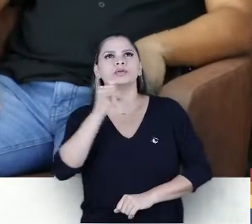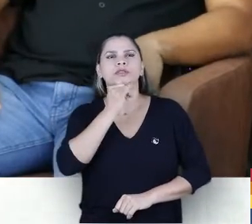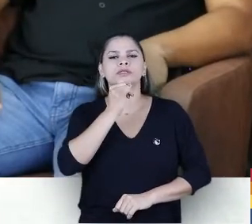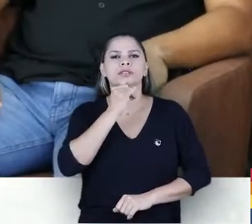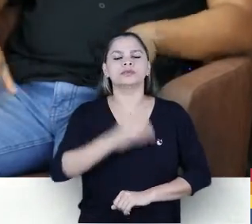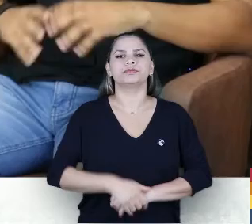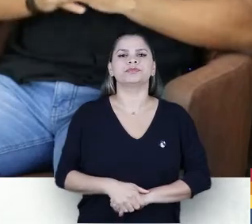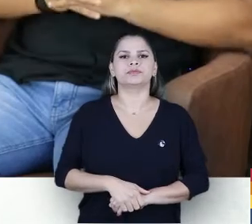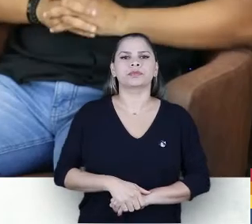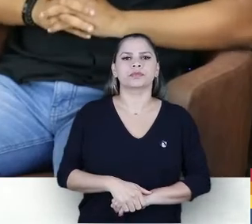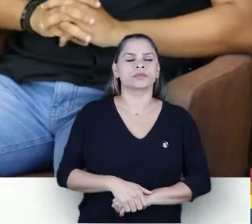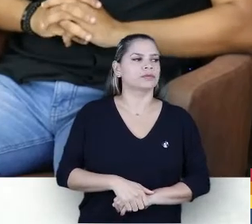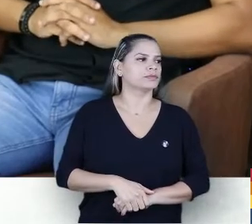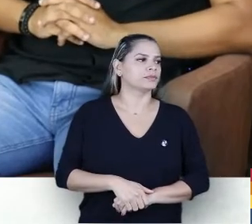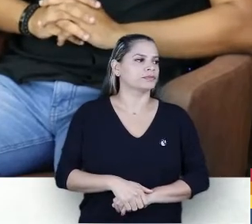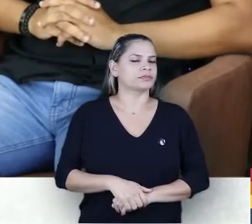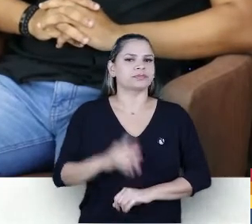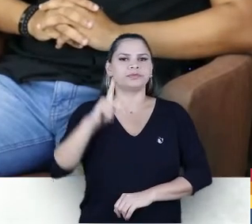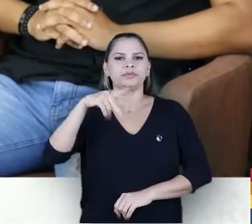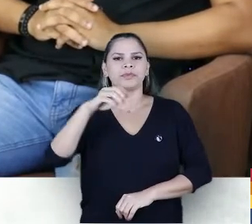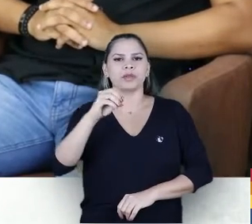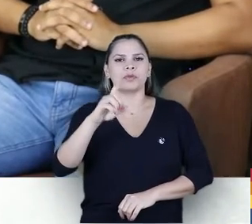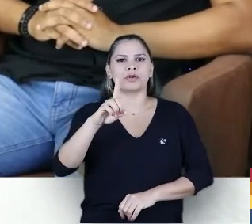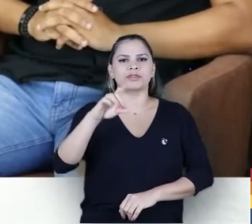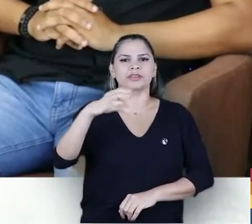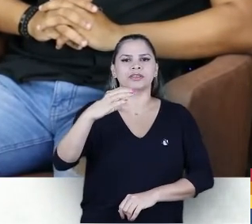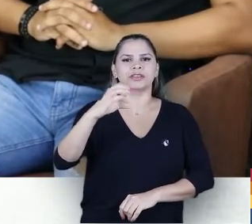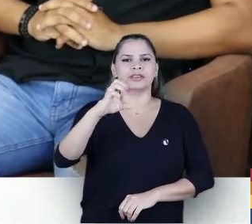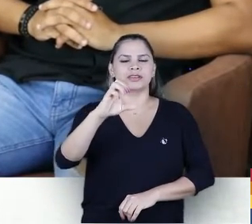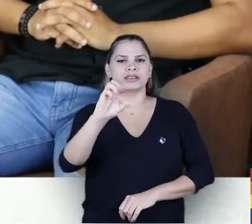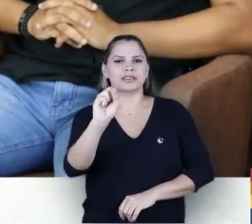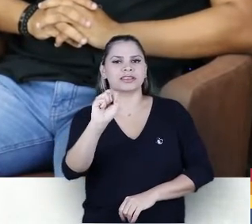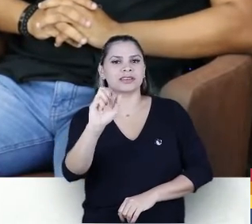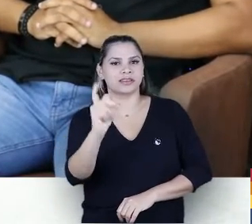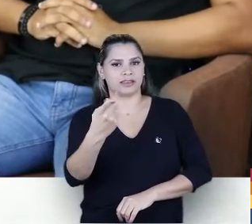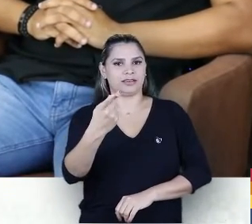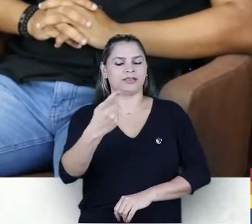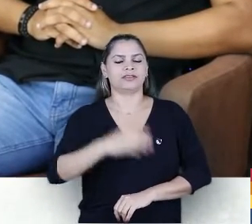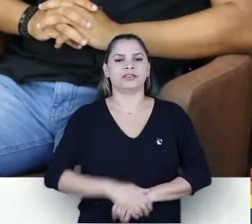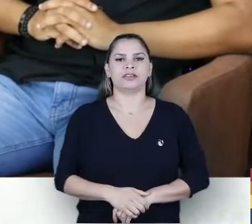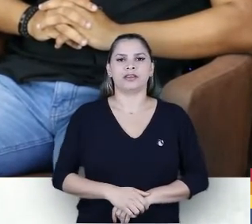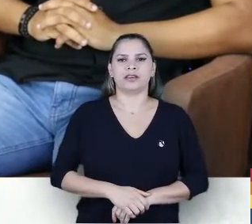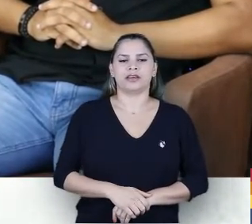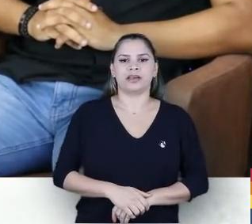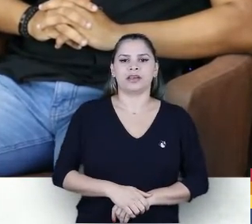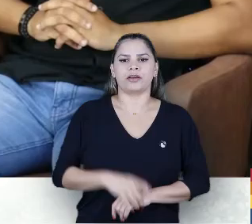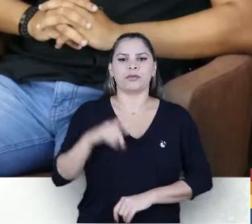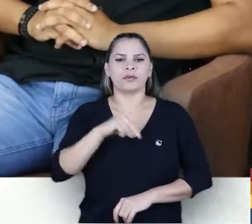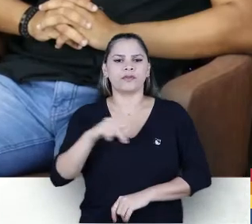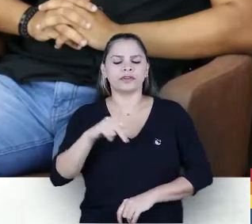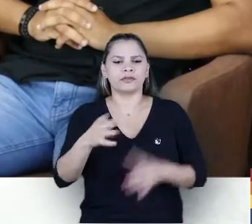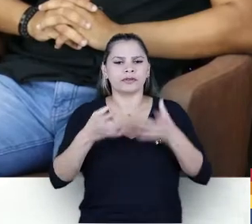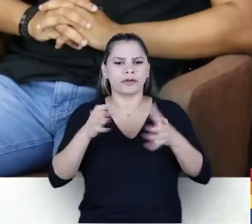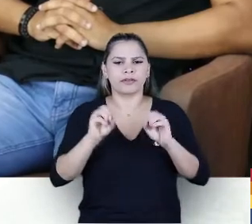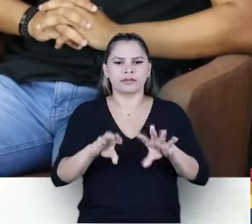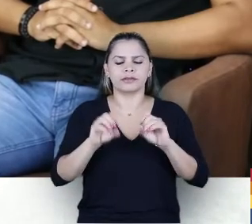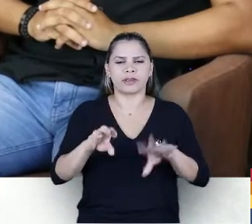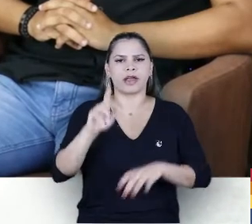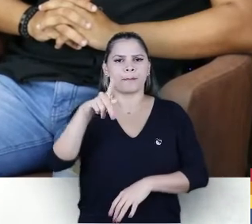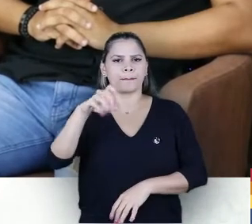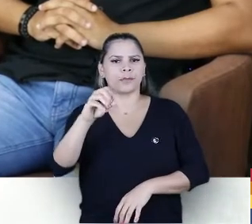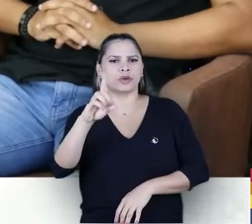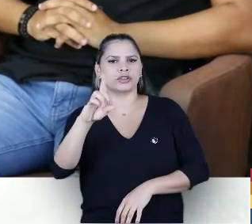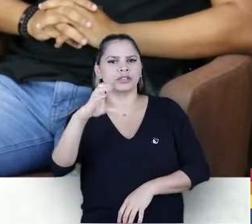o colega a realizar esse tipo de atividade? Um outro exemplo também, lembrei agora, podcast,